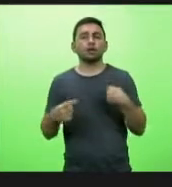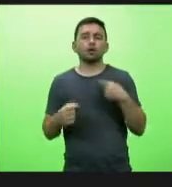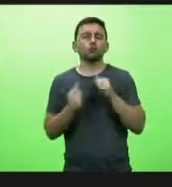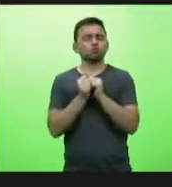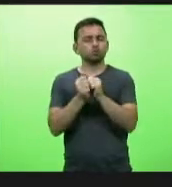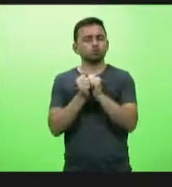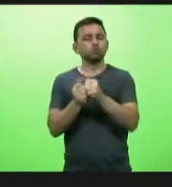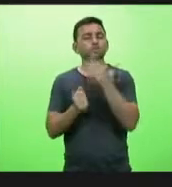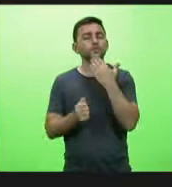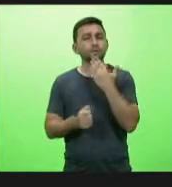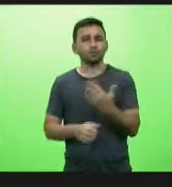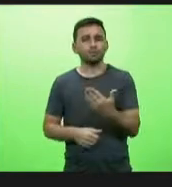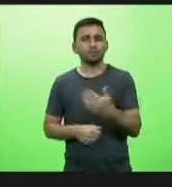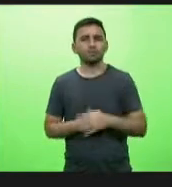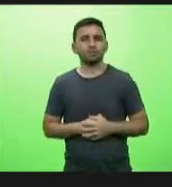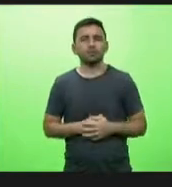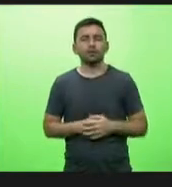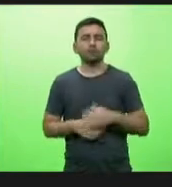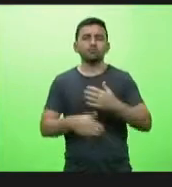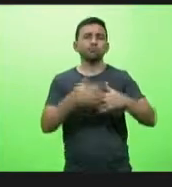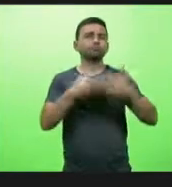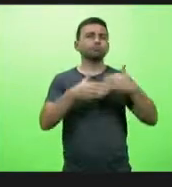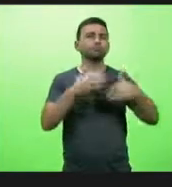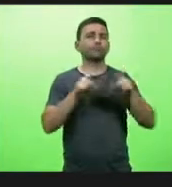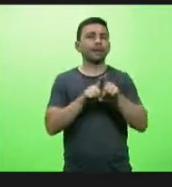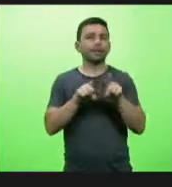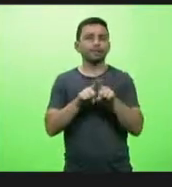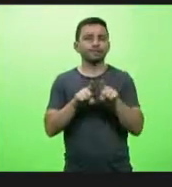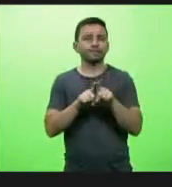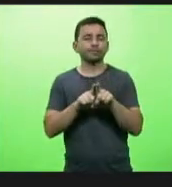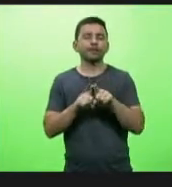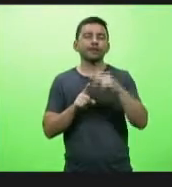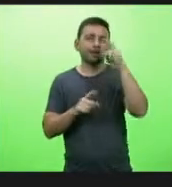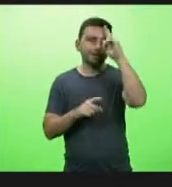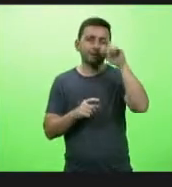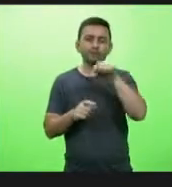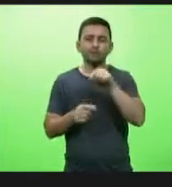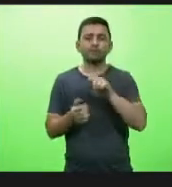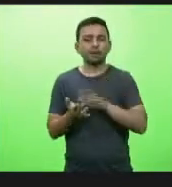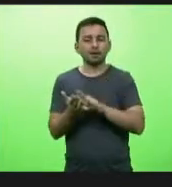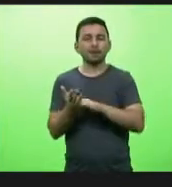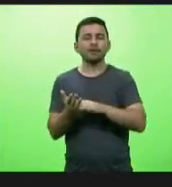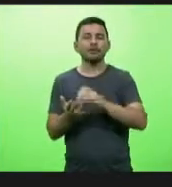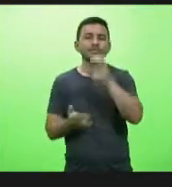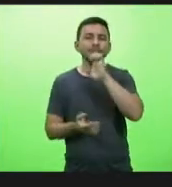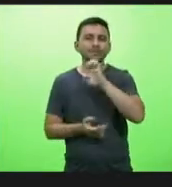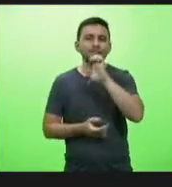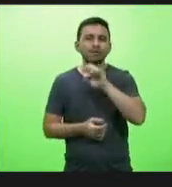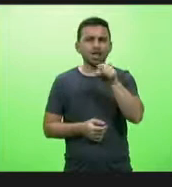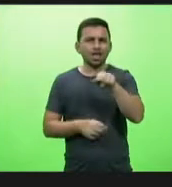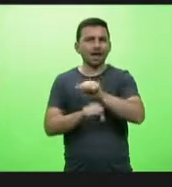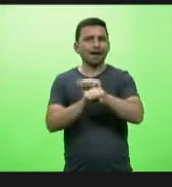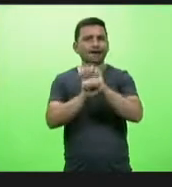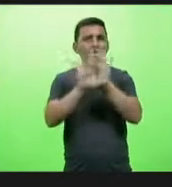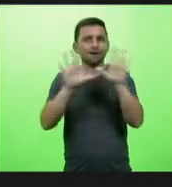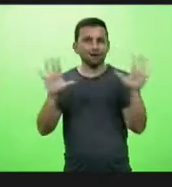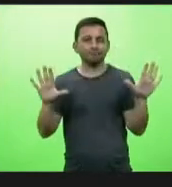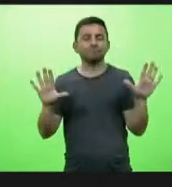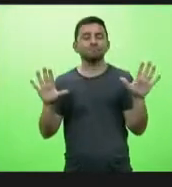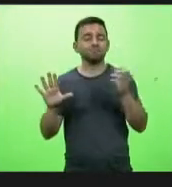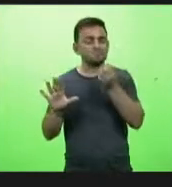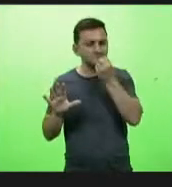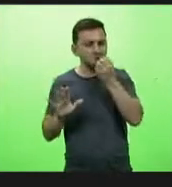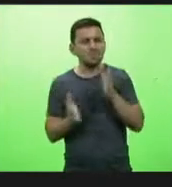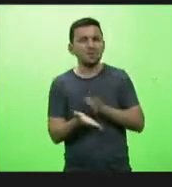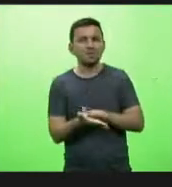pedido aí. E retrocedendo, eu quero parabenizar o Felipe pela transparência. Tá, Felipe?